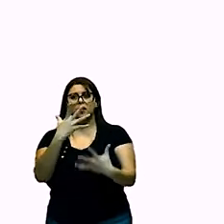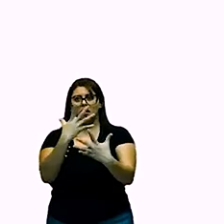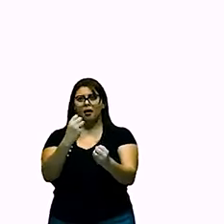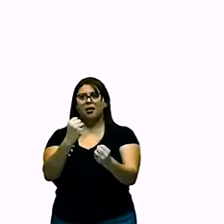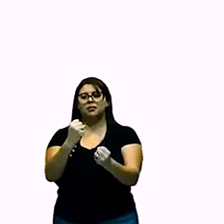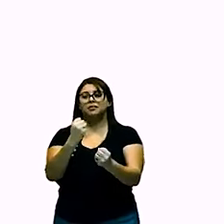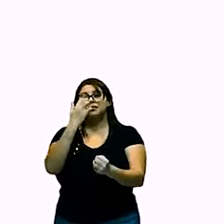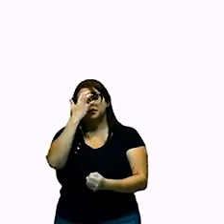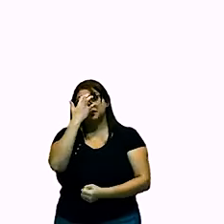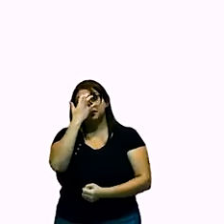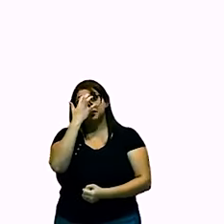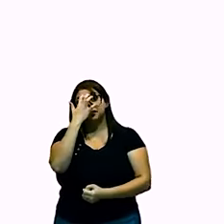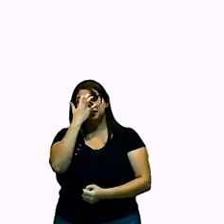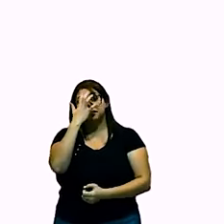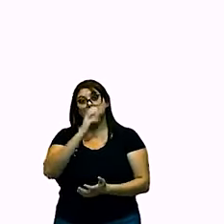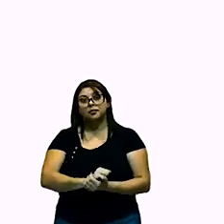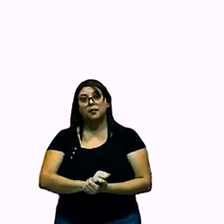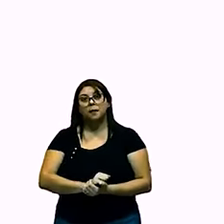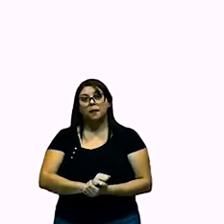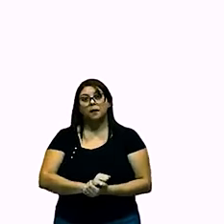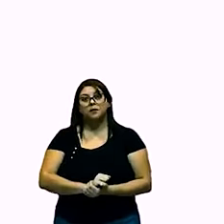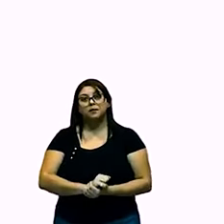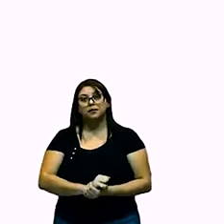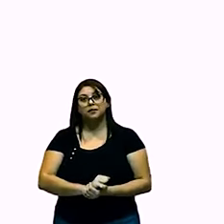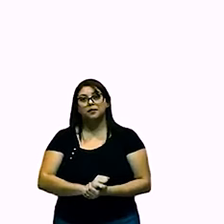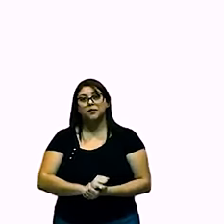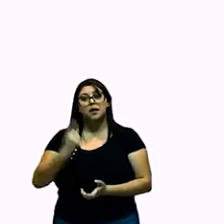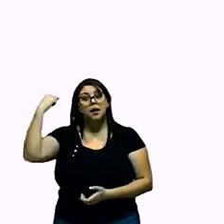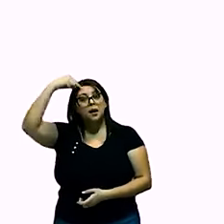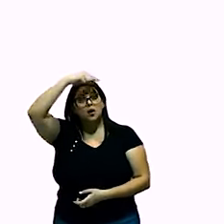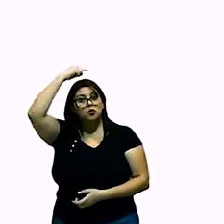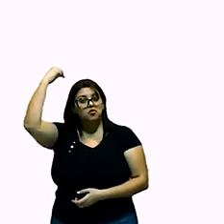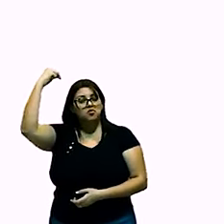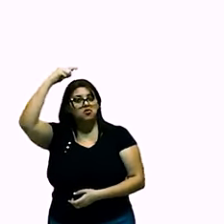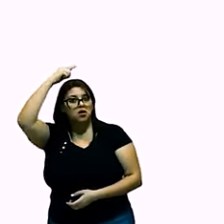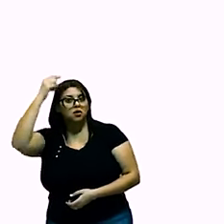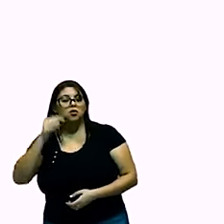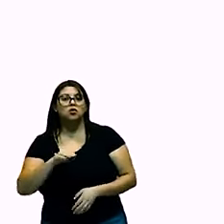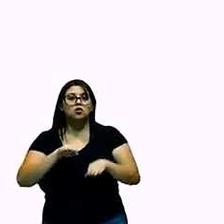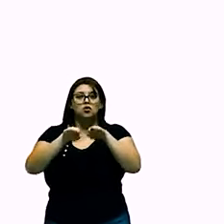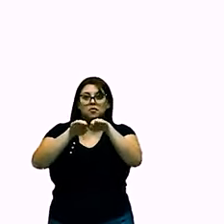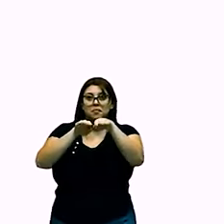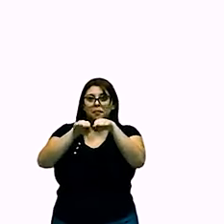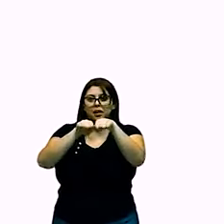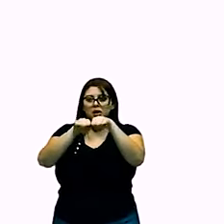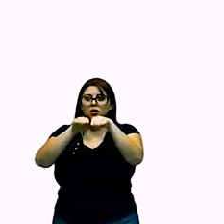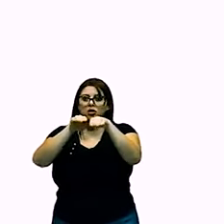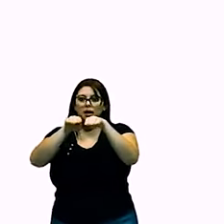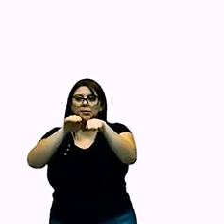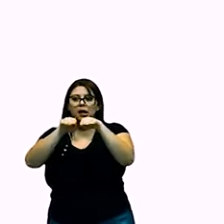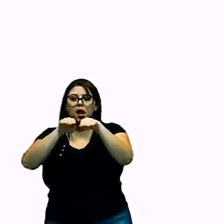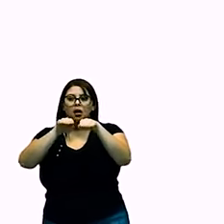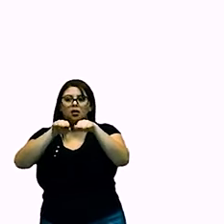Já que o Papa, já que a Igreja, já que os santos são mediadores entre Deus e os homens, então eles merecem honra,